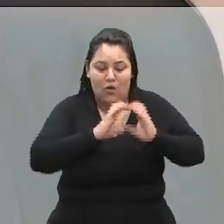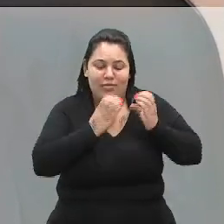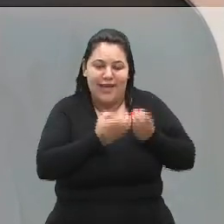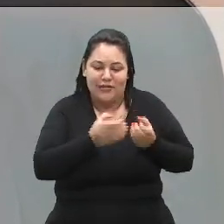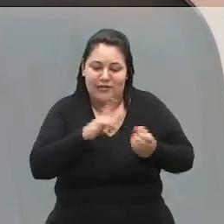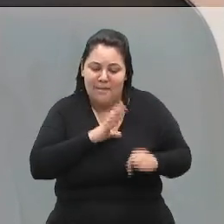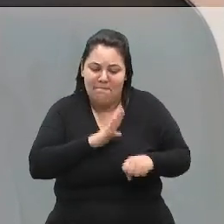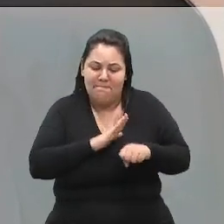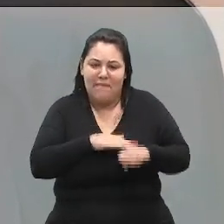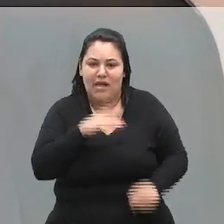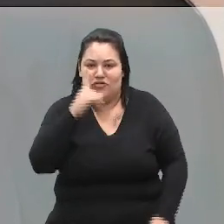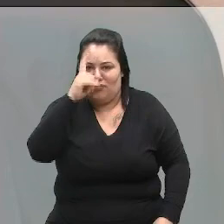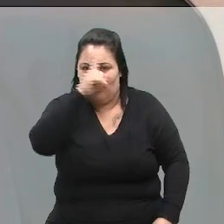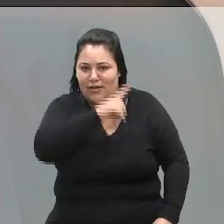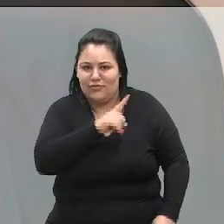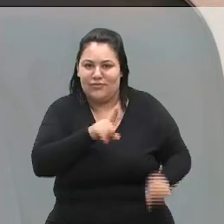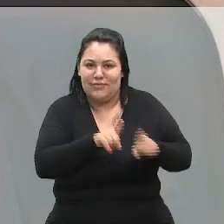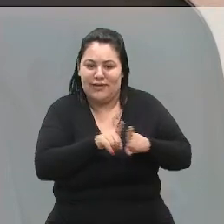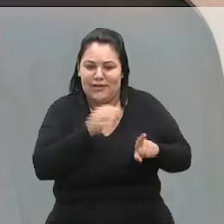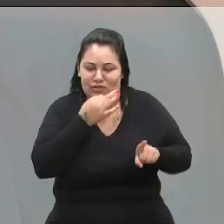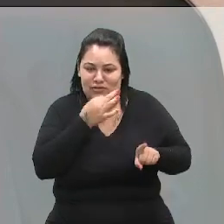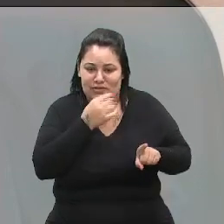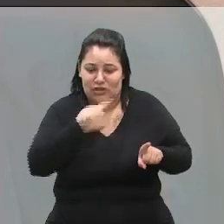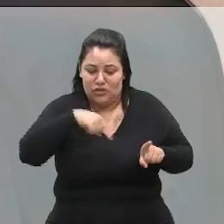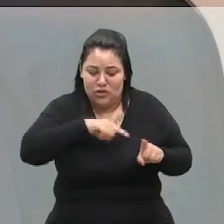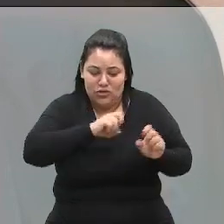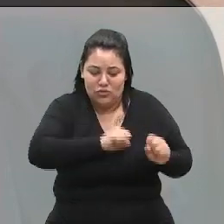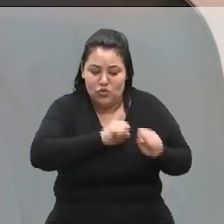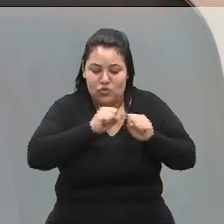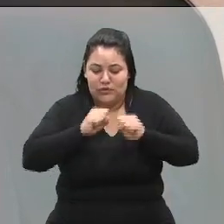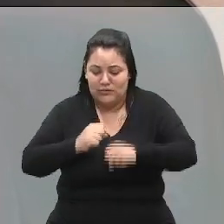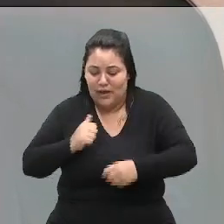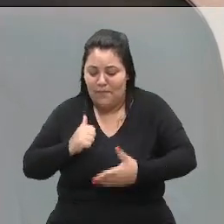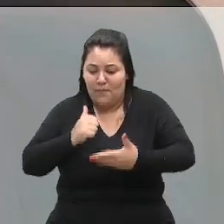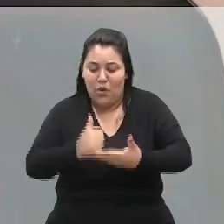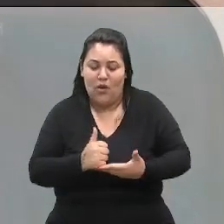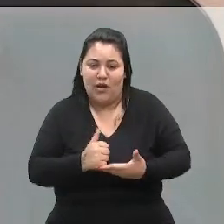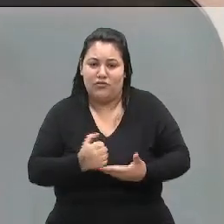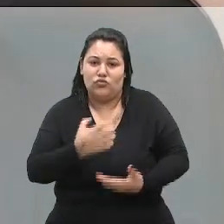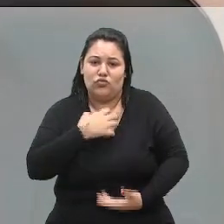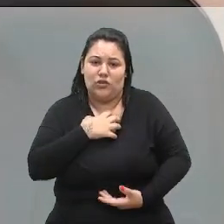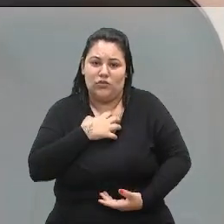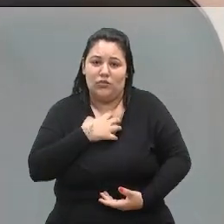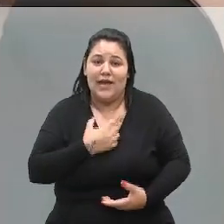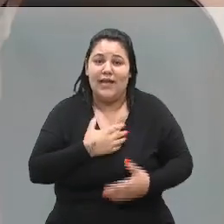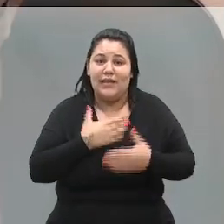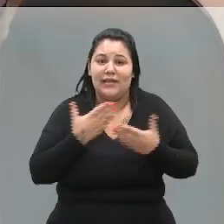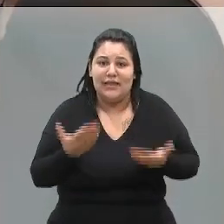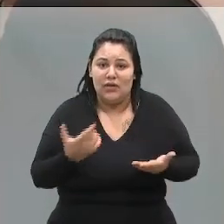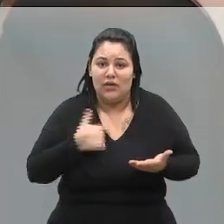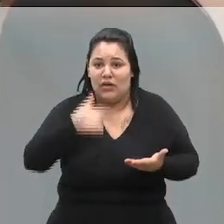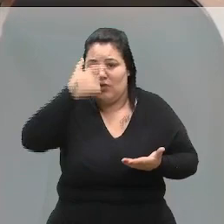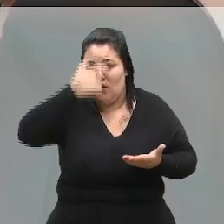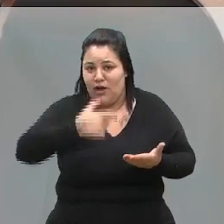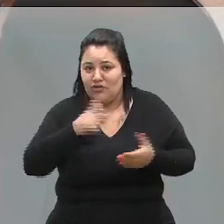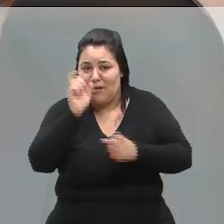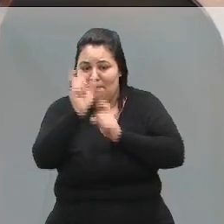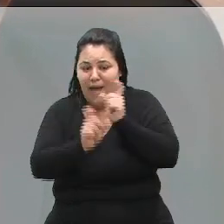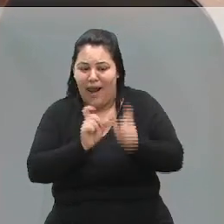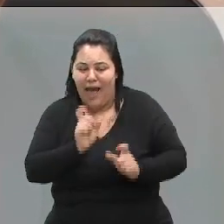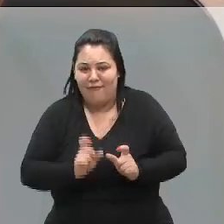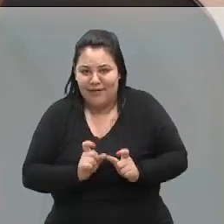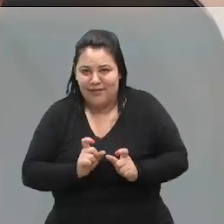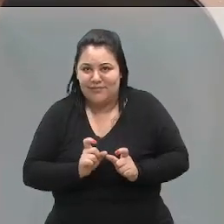dificuldade na cidade de Caxias do Sul e que a gente possa colaborar de alguma forma. Então, eu acho que a palavra ou a expressão para